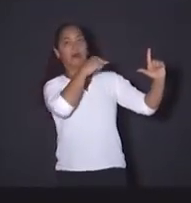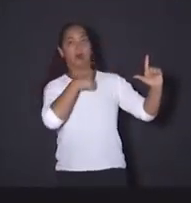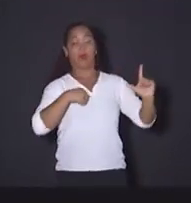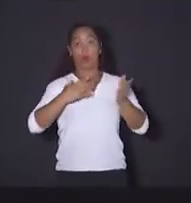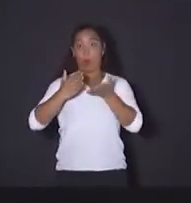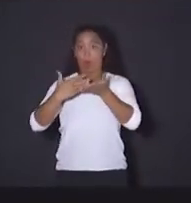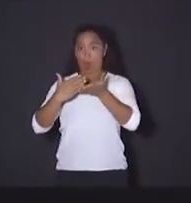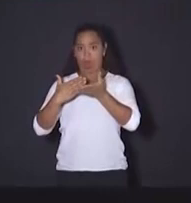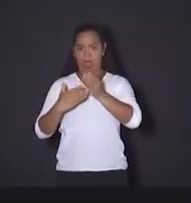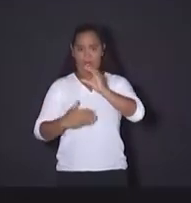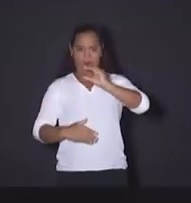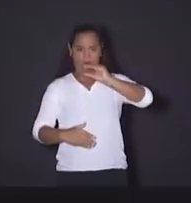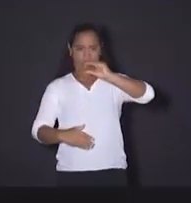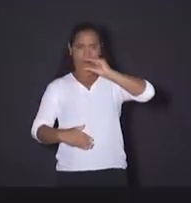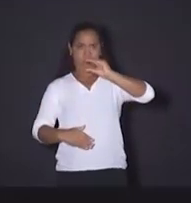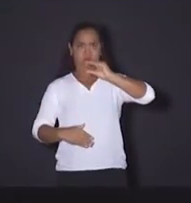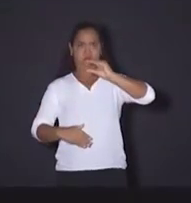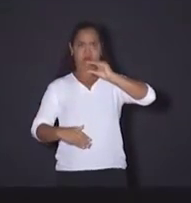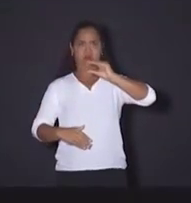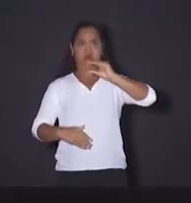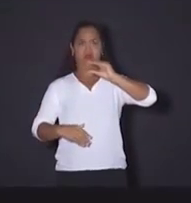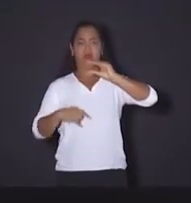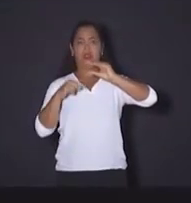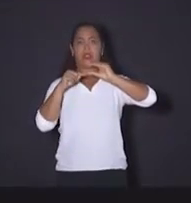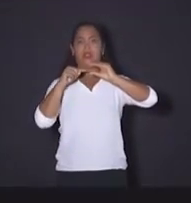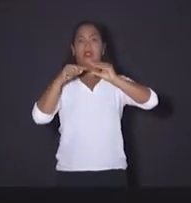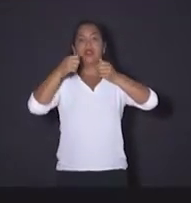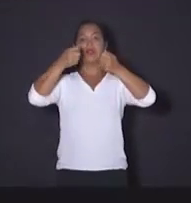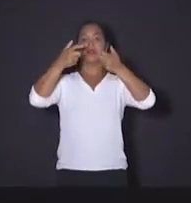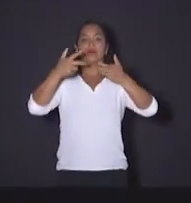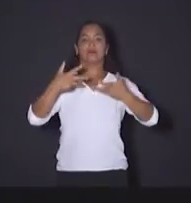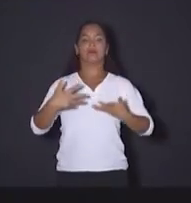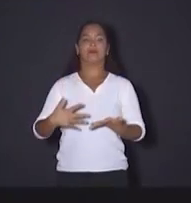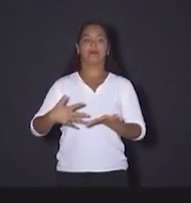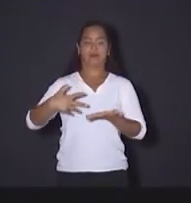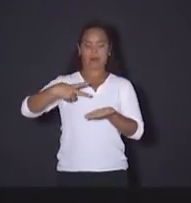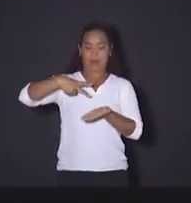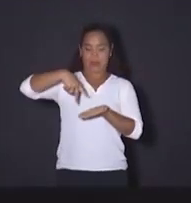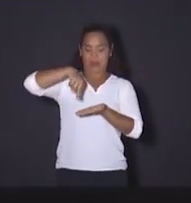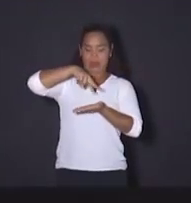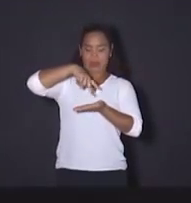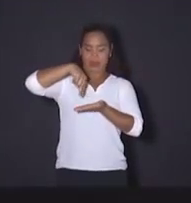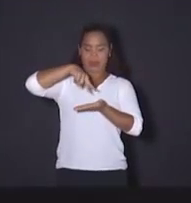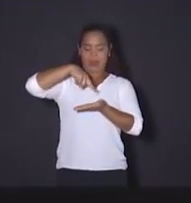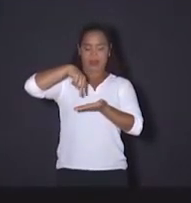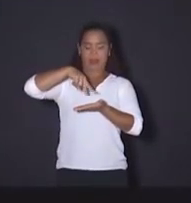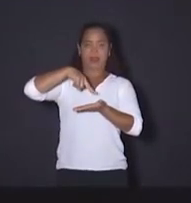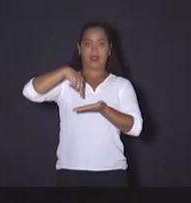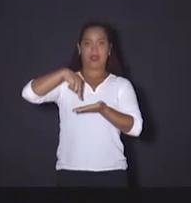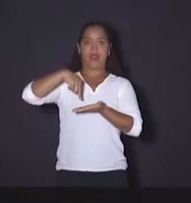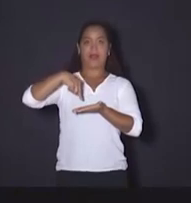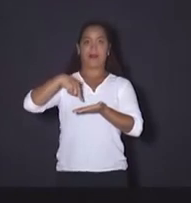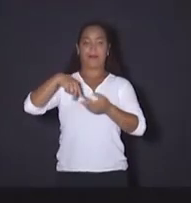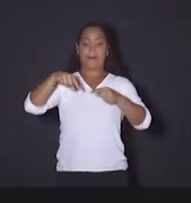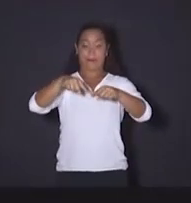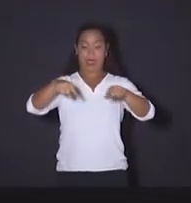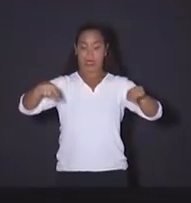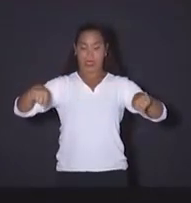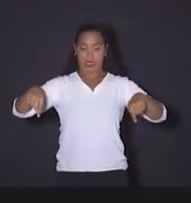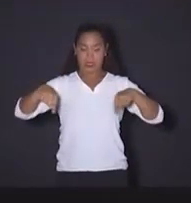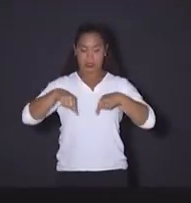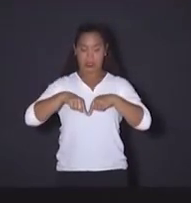grosso, isso está em caixa alta, a dança é a antessala do prostíbulo.